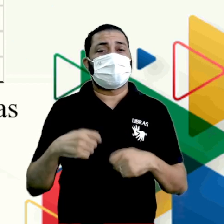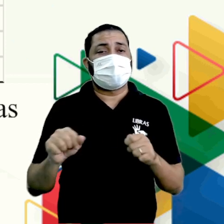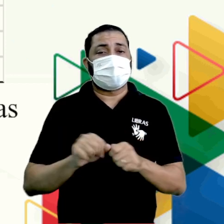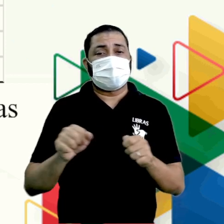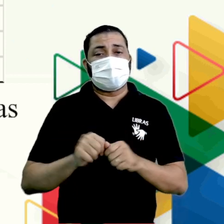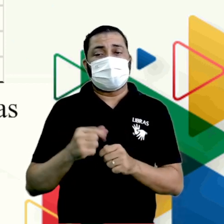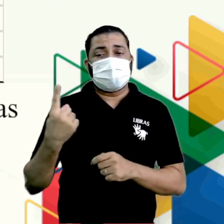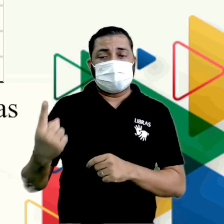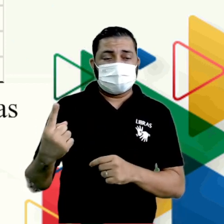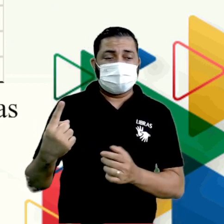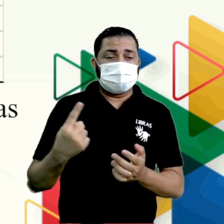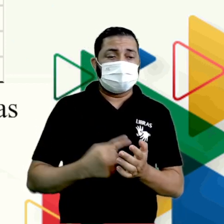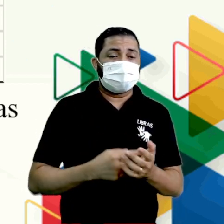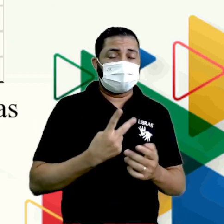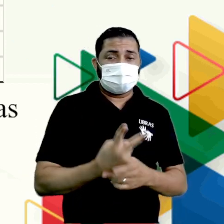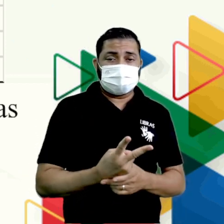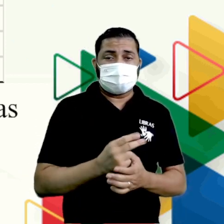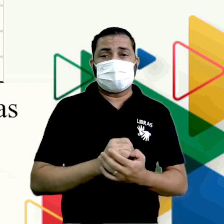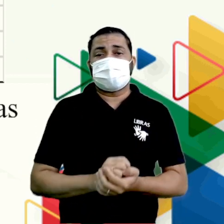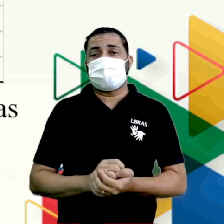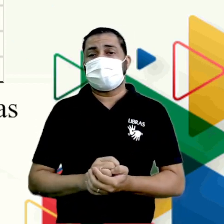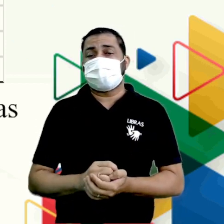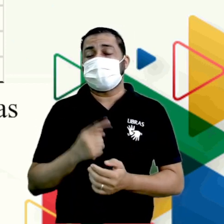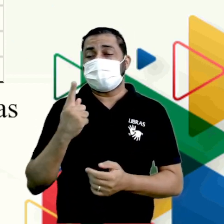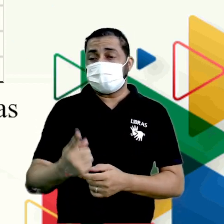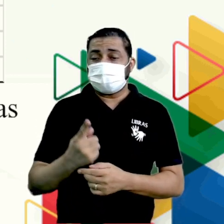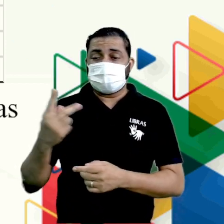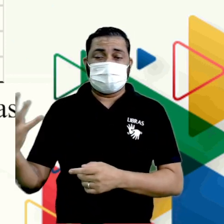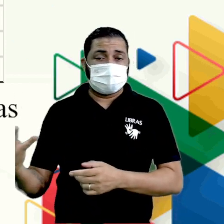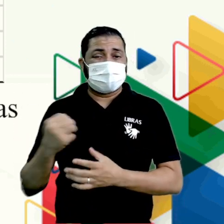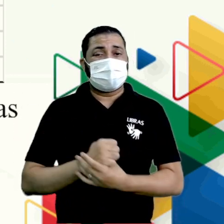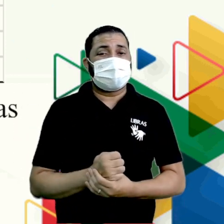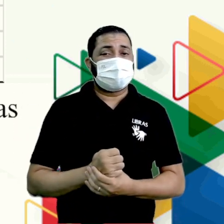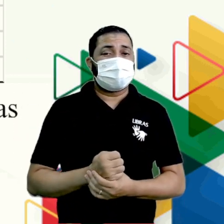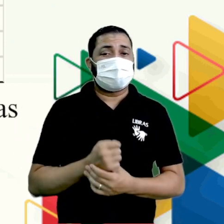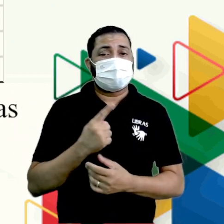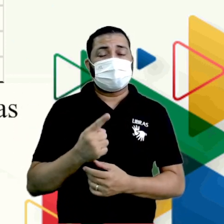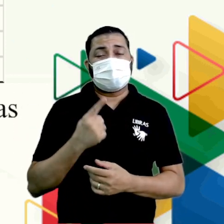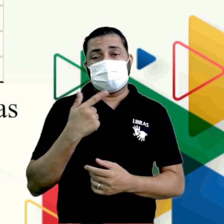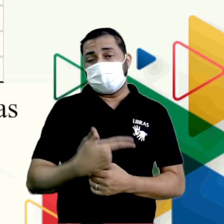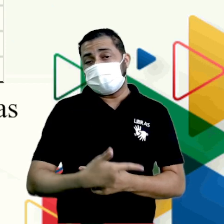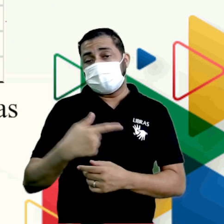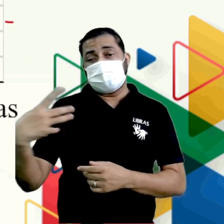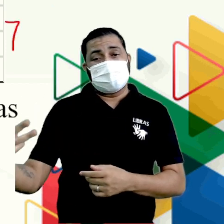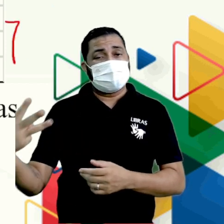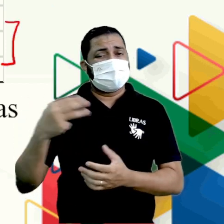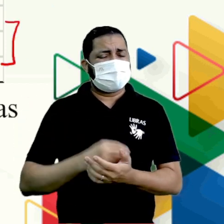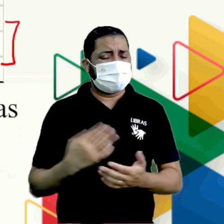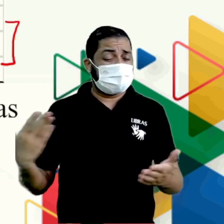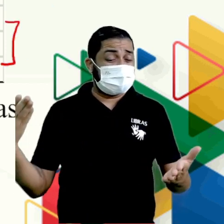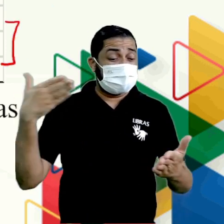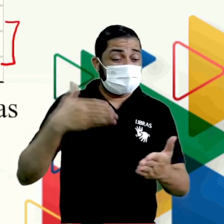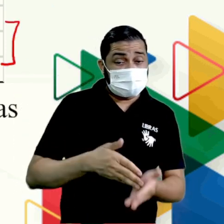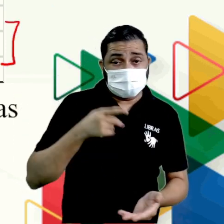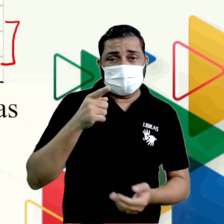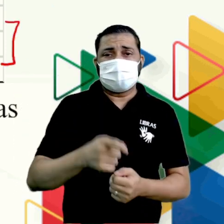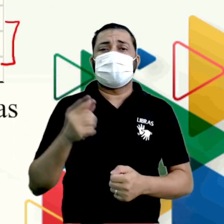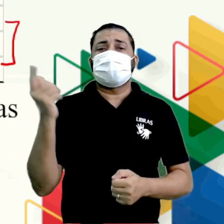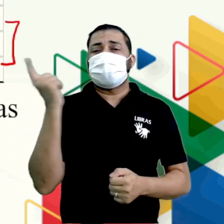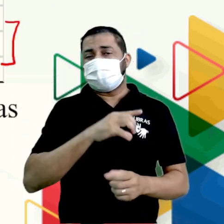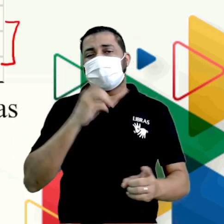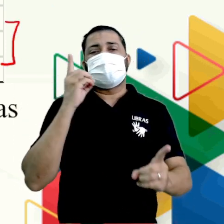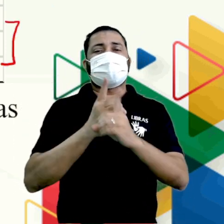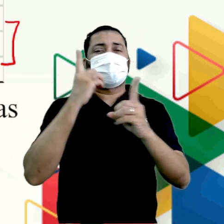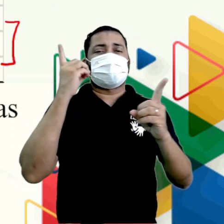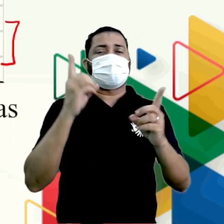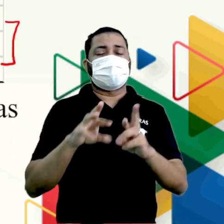1 com 2, 1 com 3, 1 com 4, 2 com 3, até que você possa